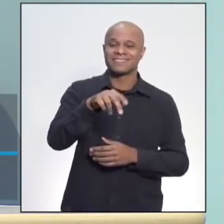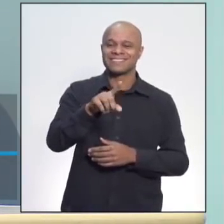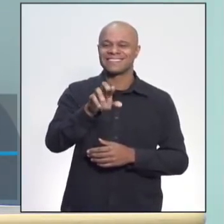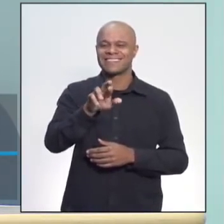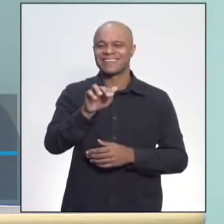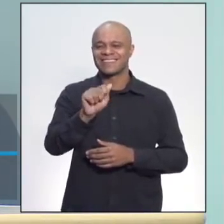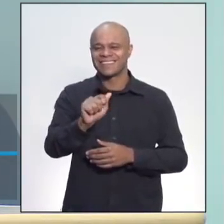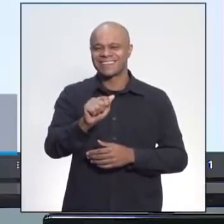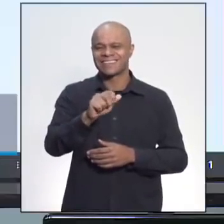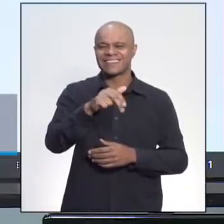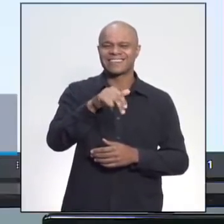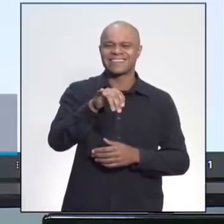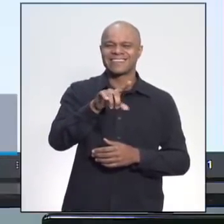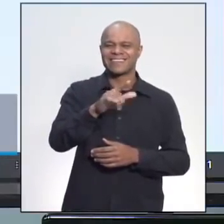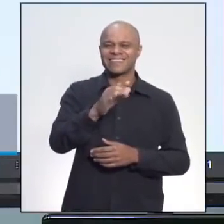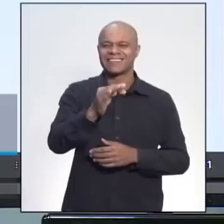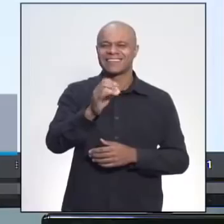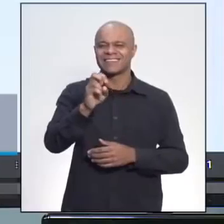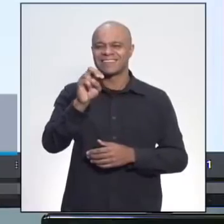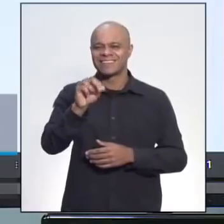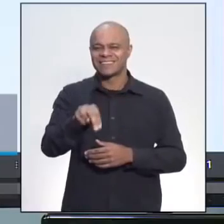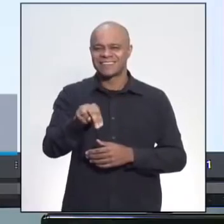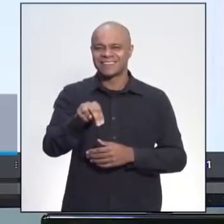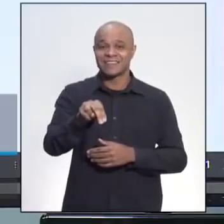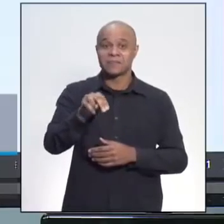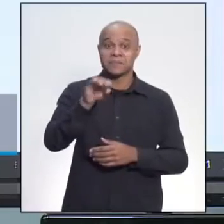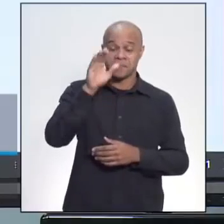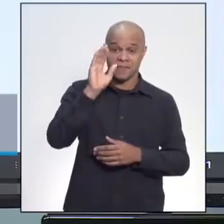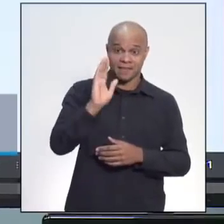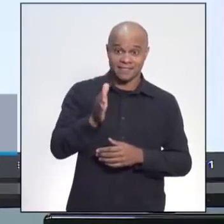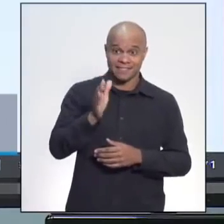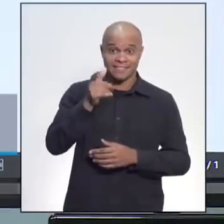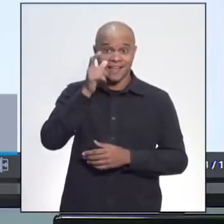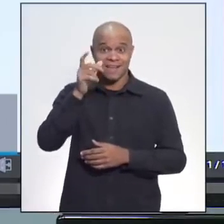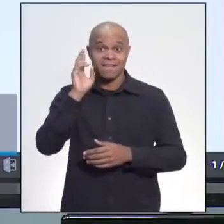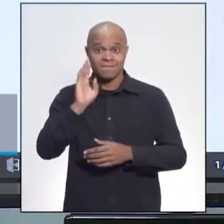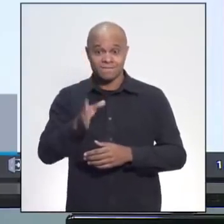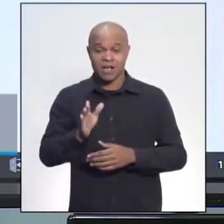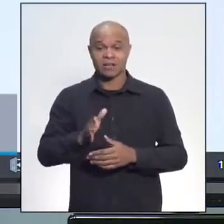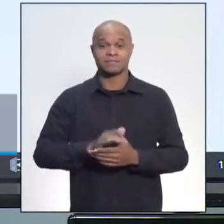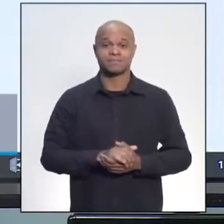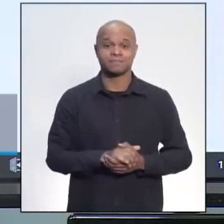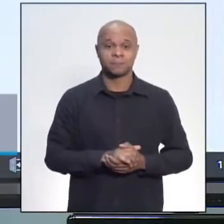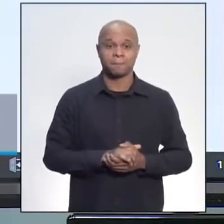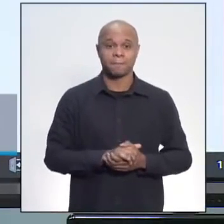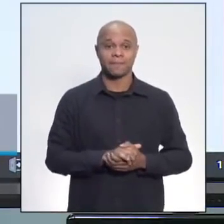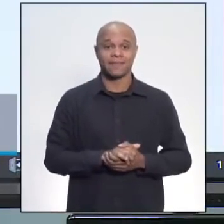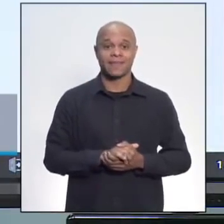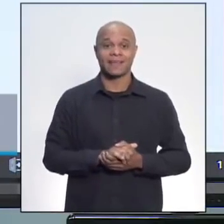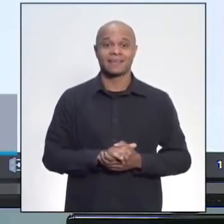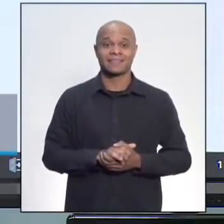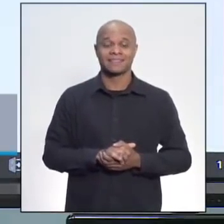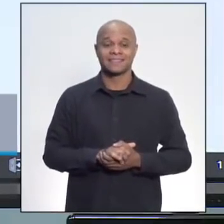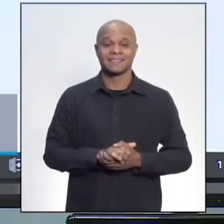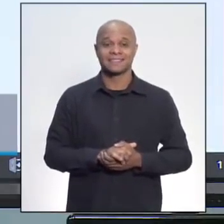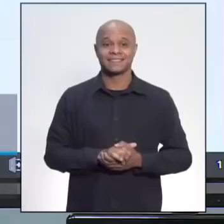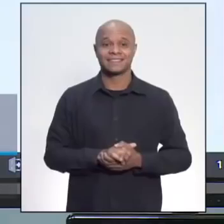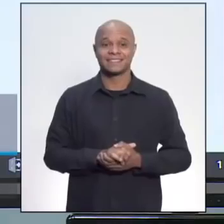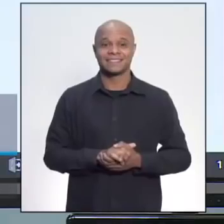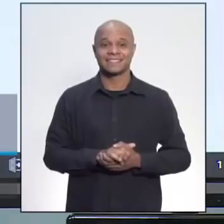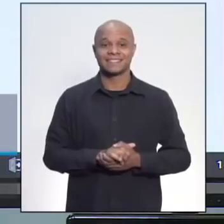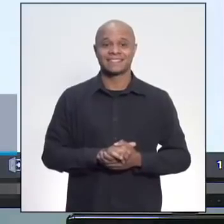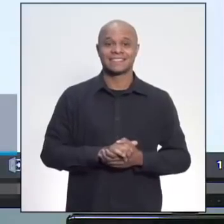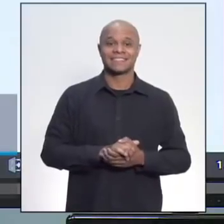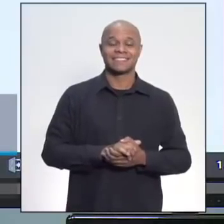Roberta, qual é a resposta? Então, vamos lá. Já estou adiantando aqui que a gente está atrasadinho. Então, a gente, como eu já falei, o x1 vale